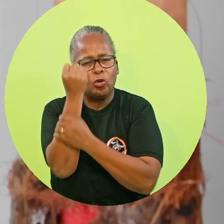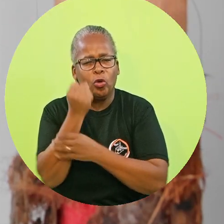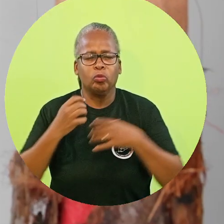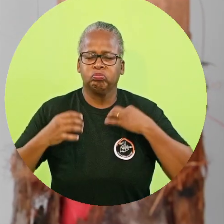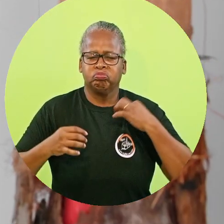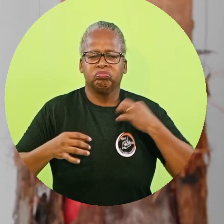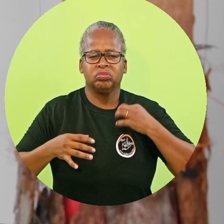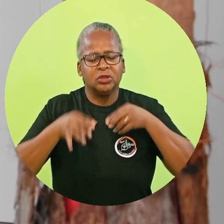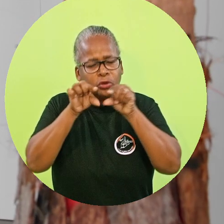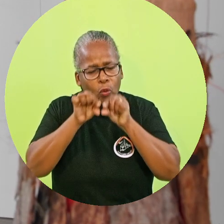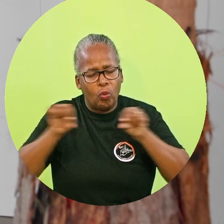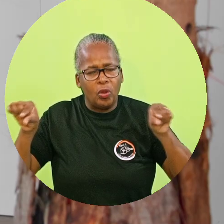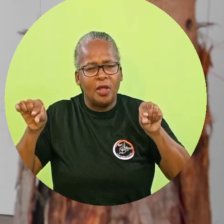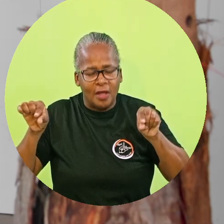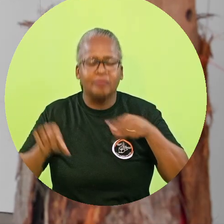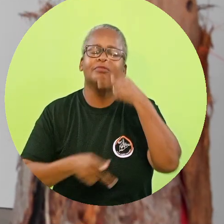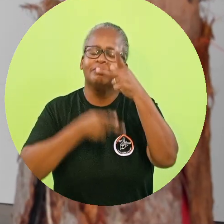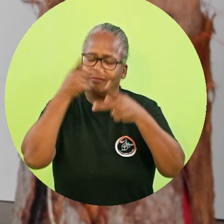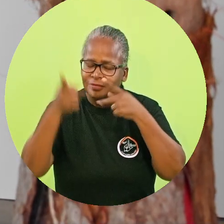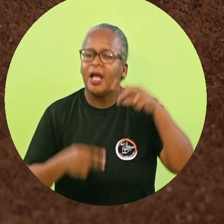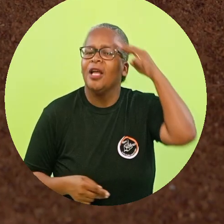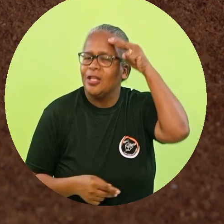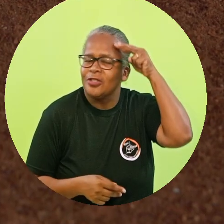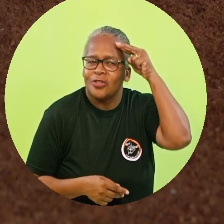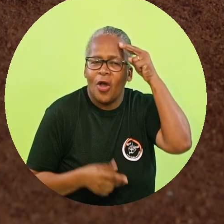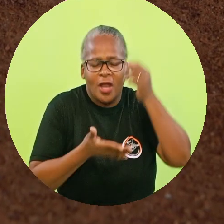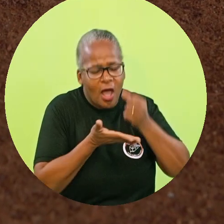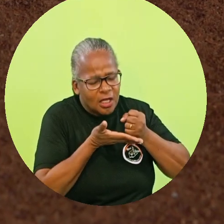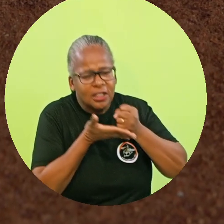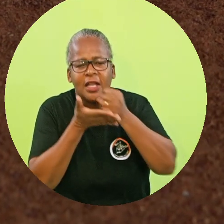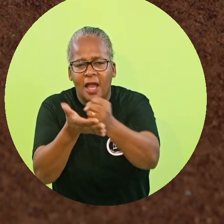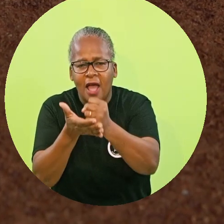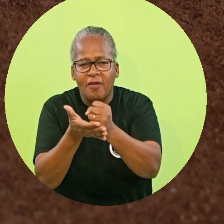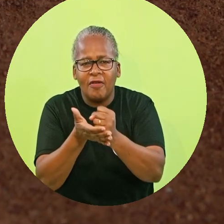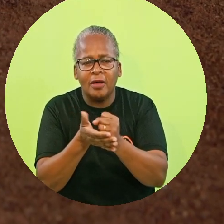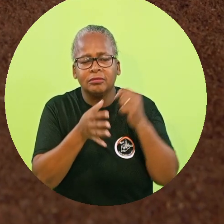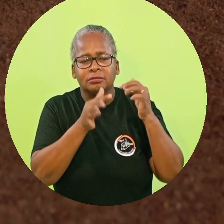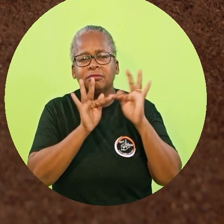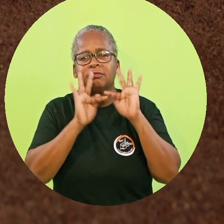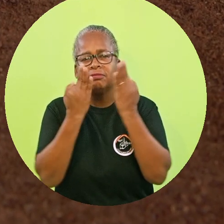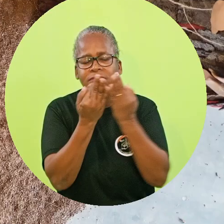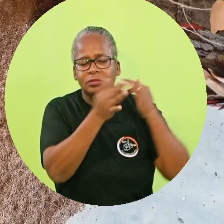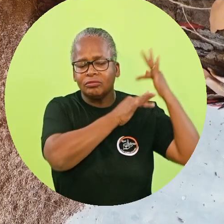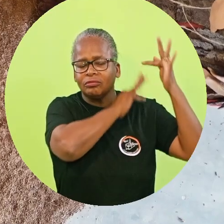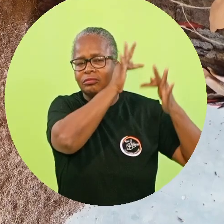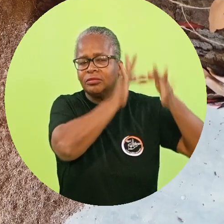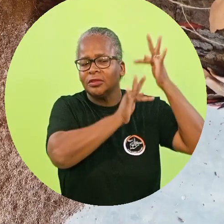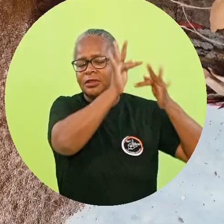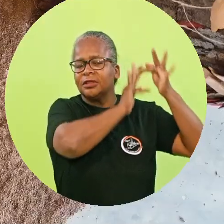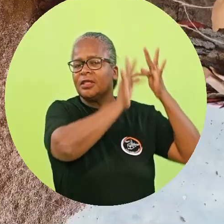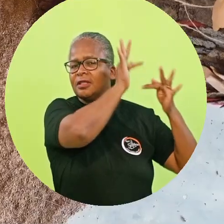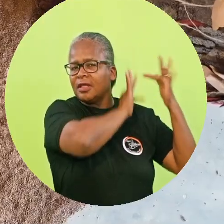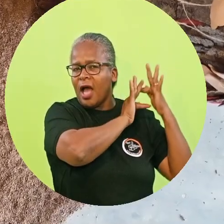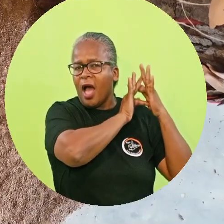tecidos e barbantes contam histórias, elementos que carregam em si a voz do ancestral. Em círculo,